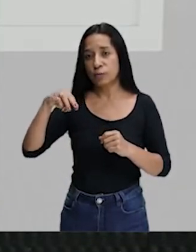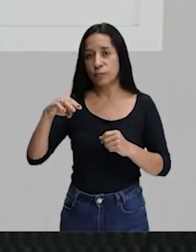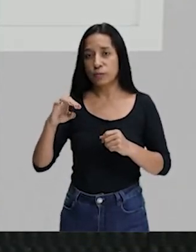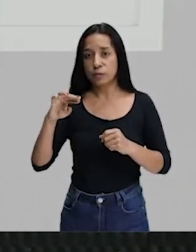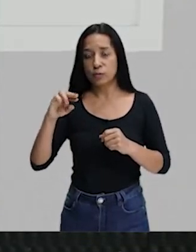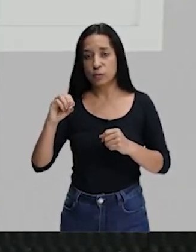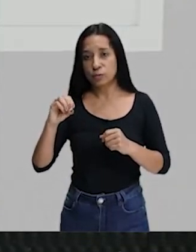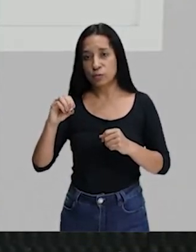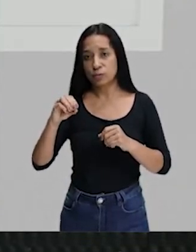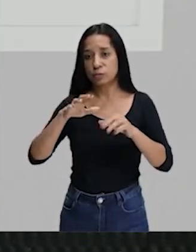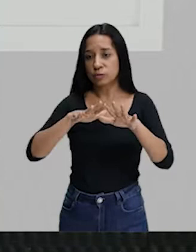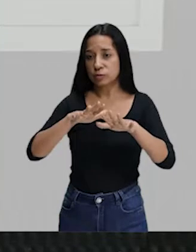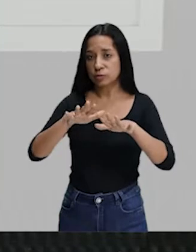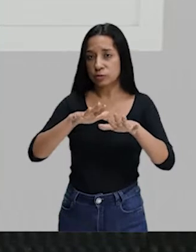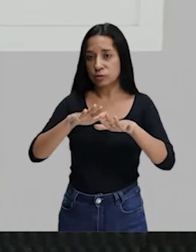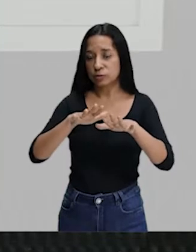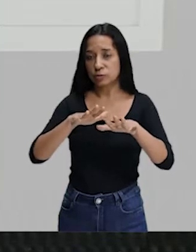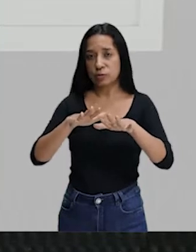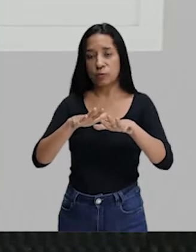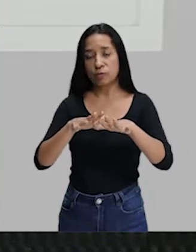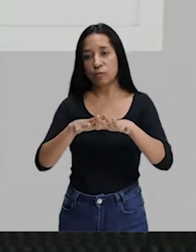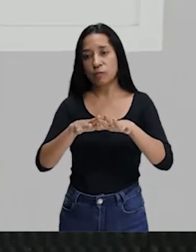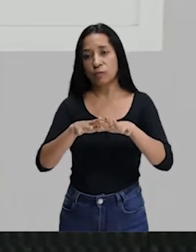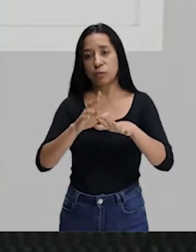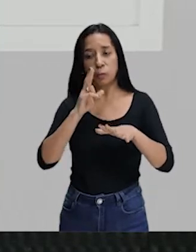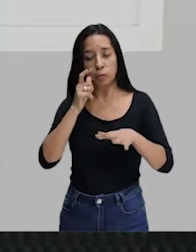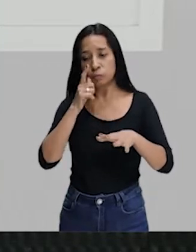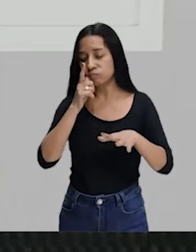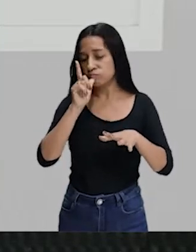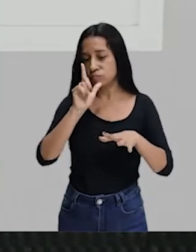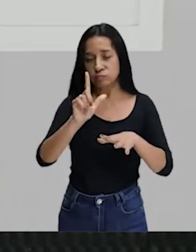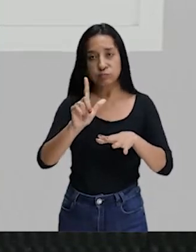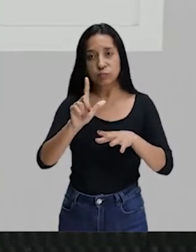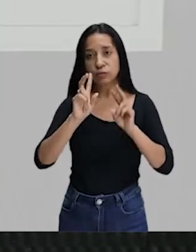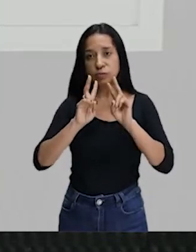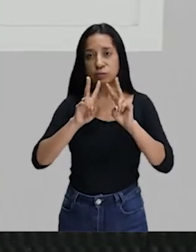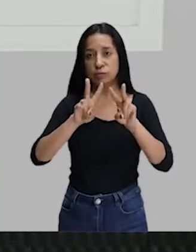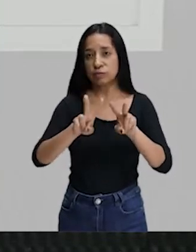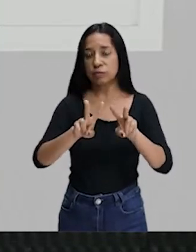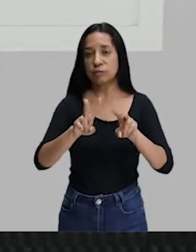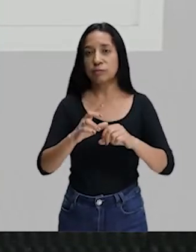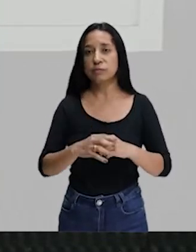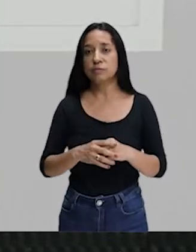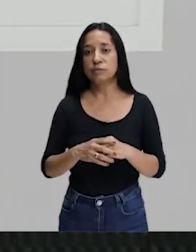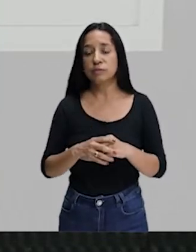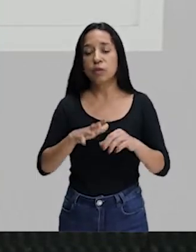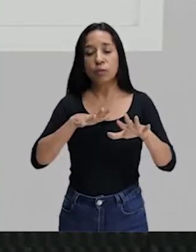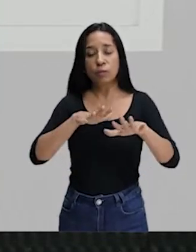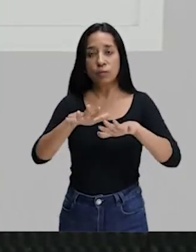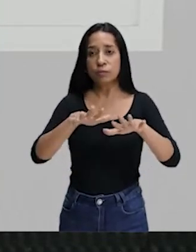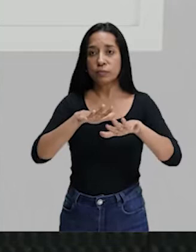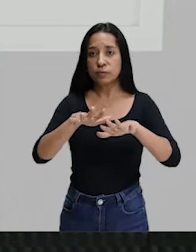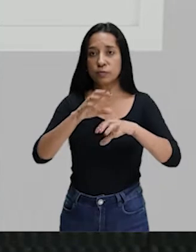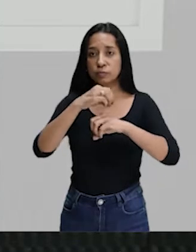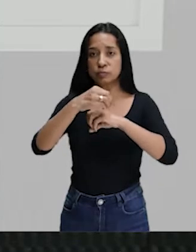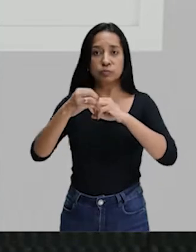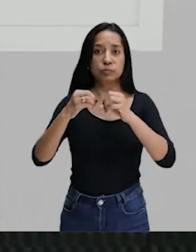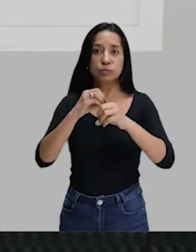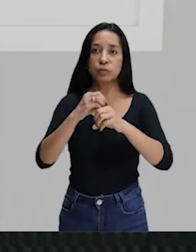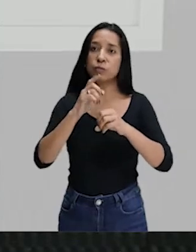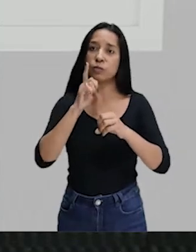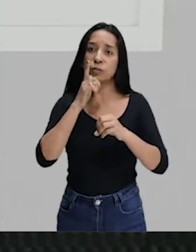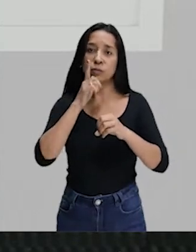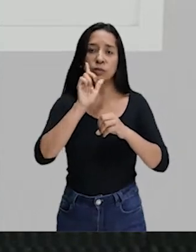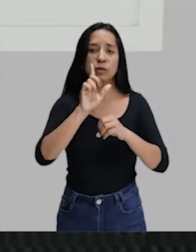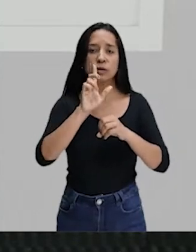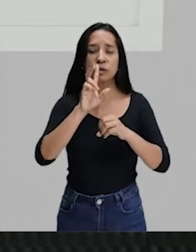de vibração molecular, que nós não conseguimos olhar. Okay? A gente não consegue ver esse movimento, tá certo? O que nós